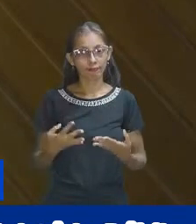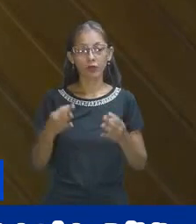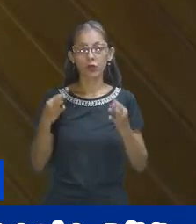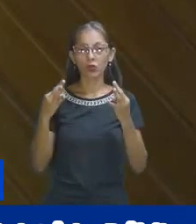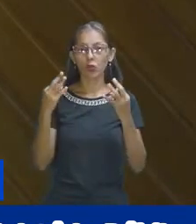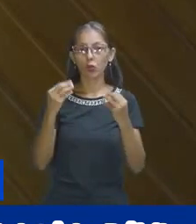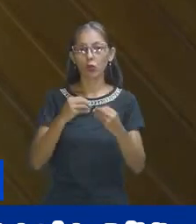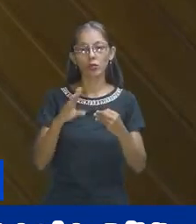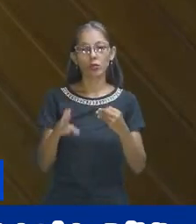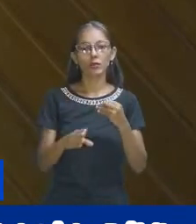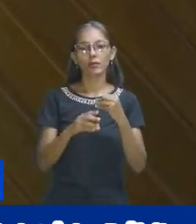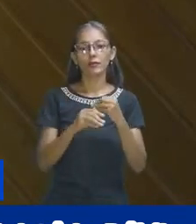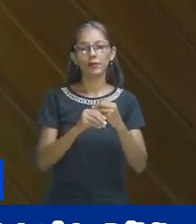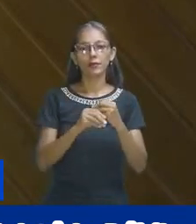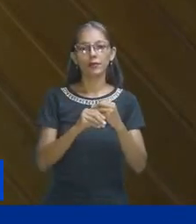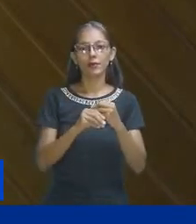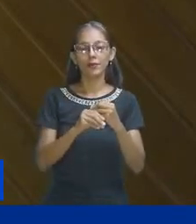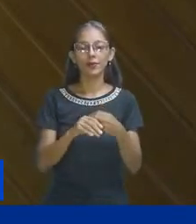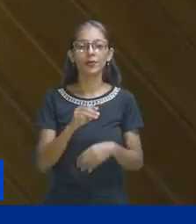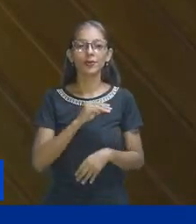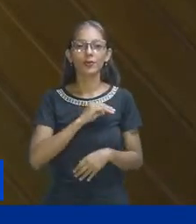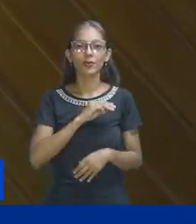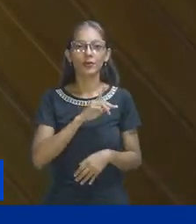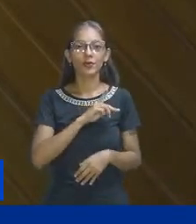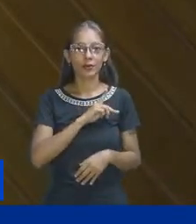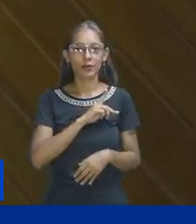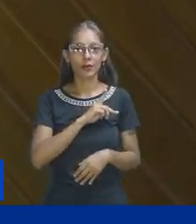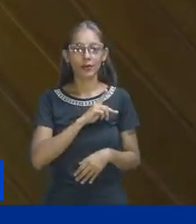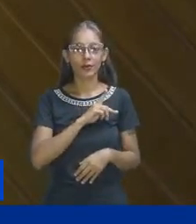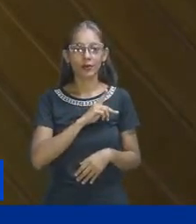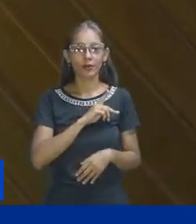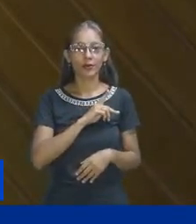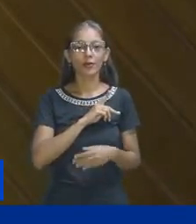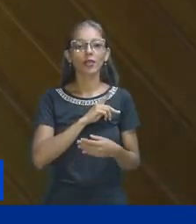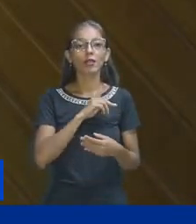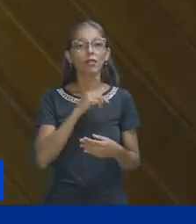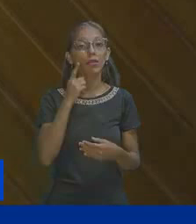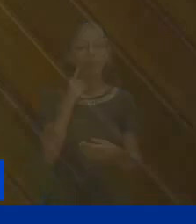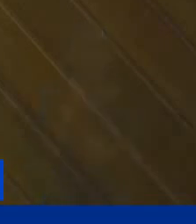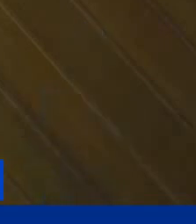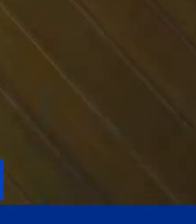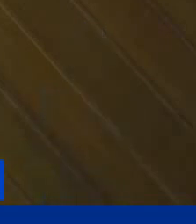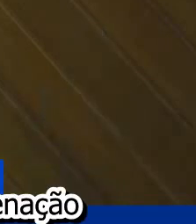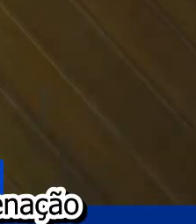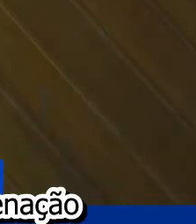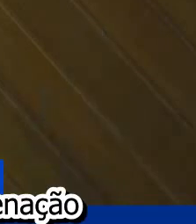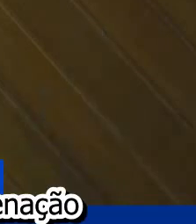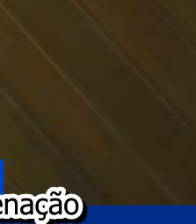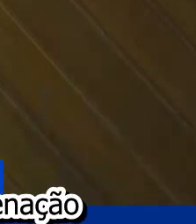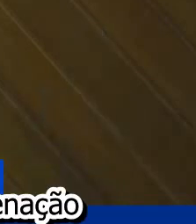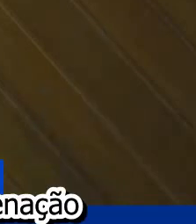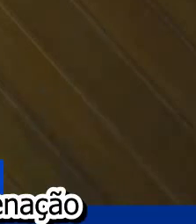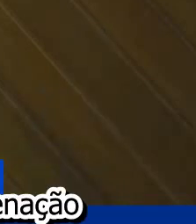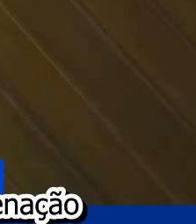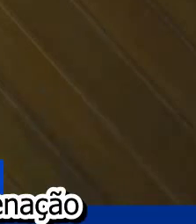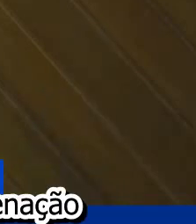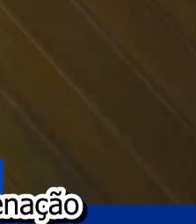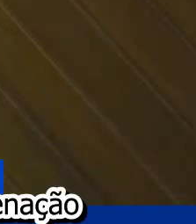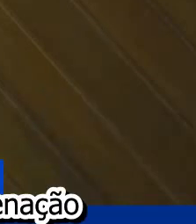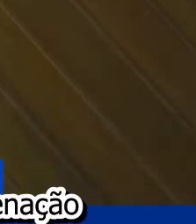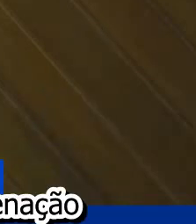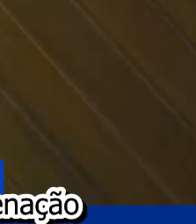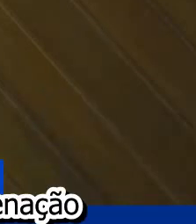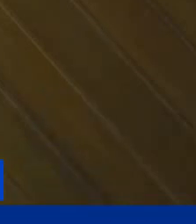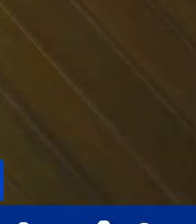aqui, a posição do Ministério Público, essas supostas provas do inquérito policial, além de não poderem embasar qualquer tipo